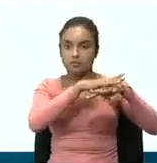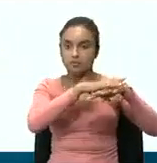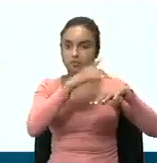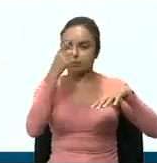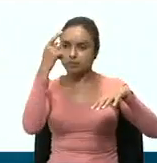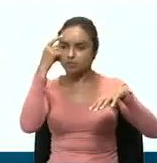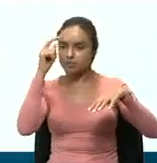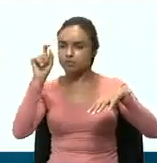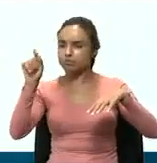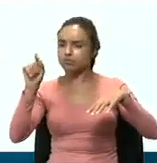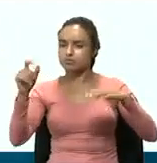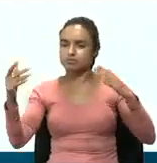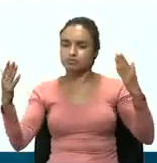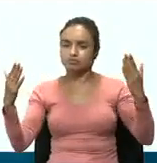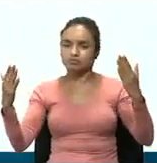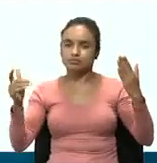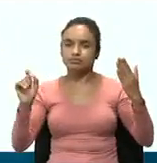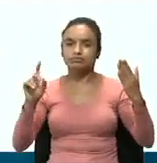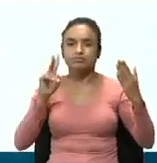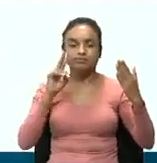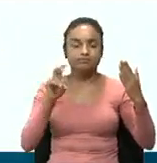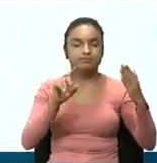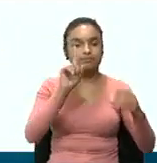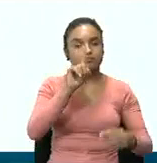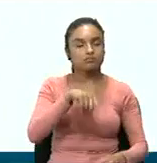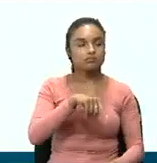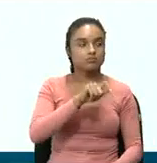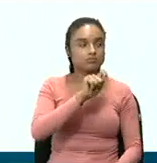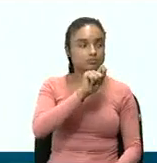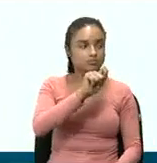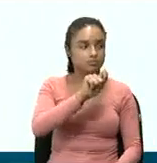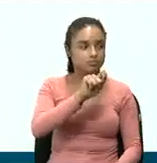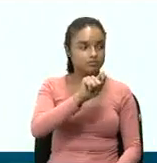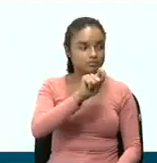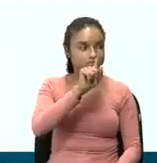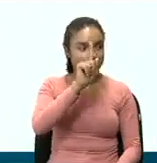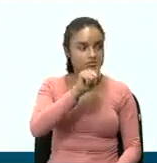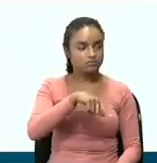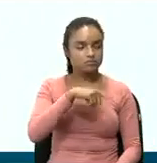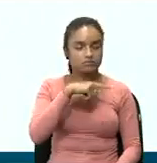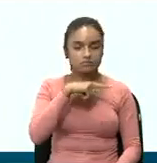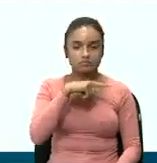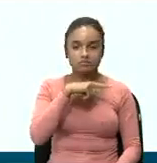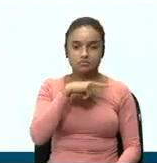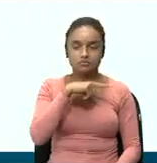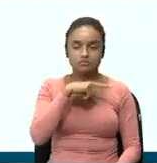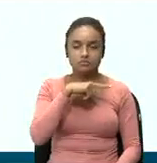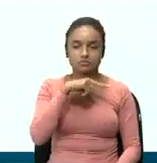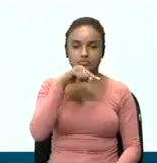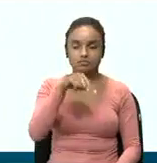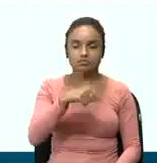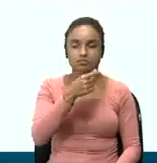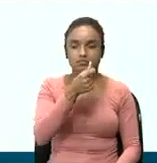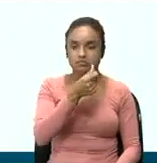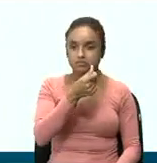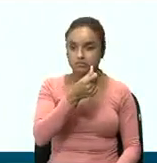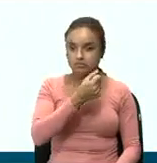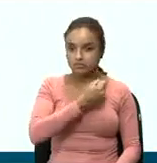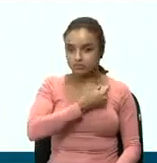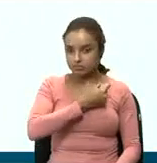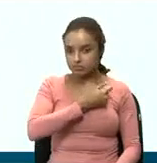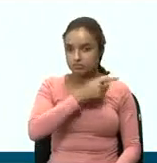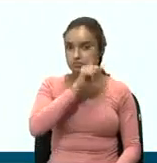perceber que o A, nesse caso aqui, está valendo para nós 6